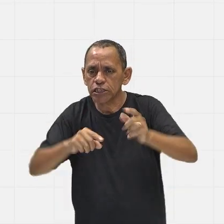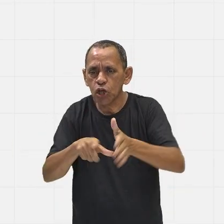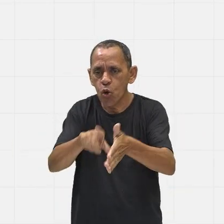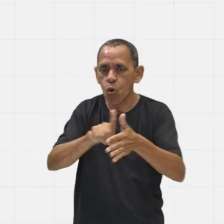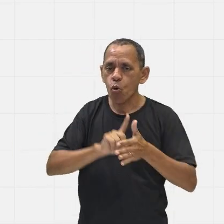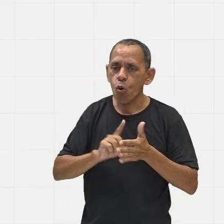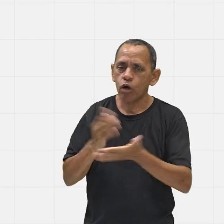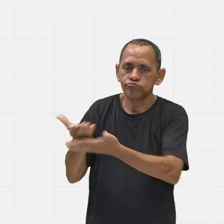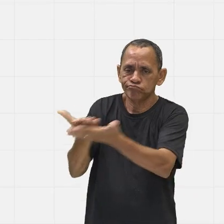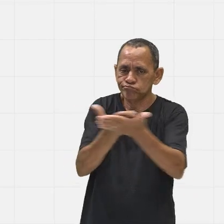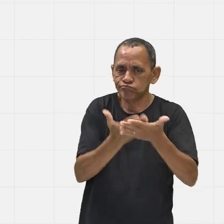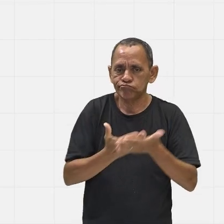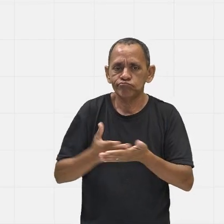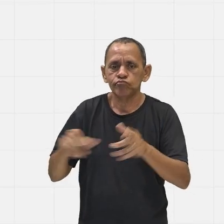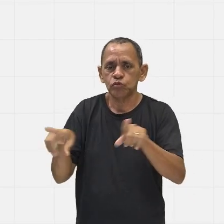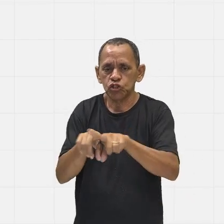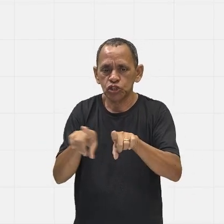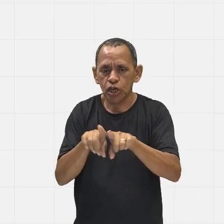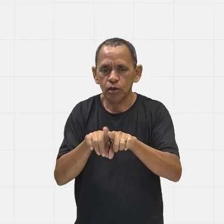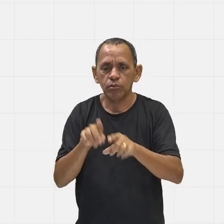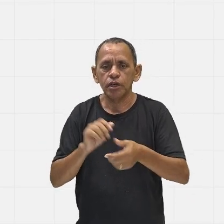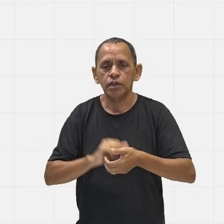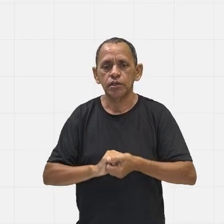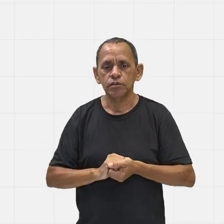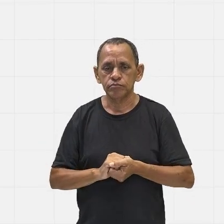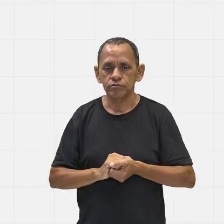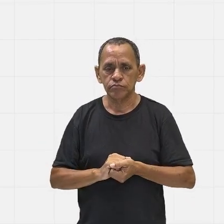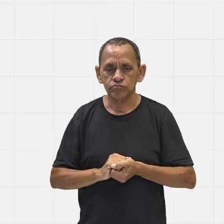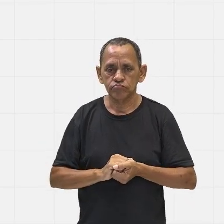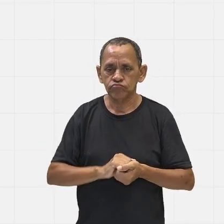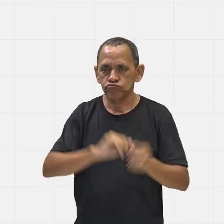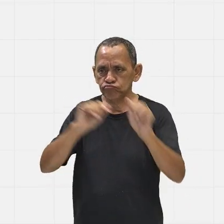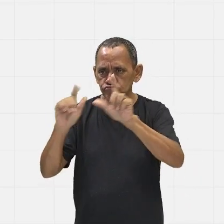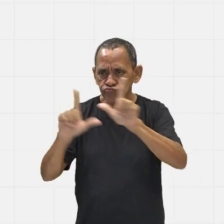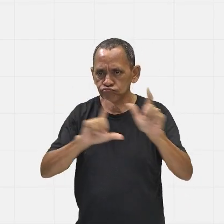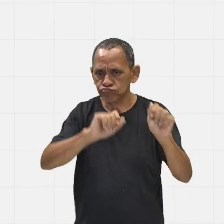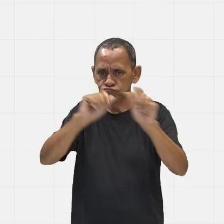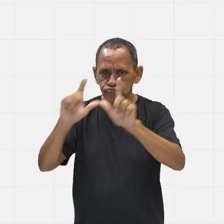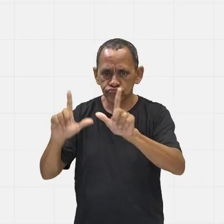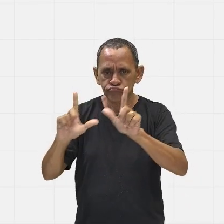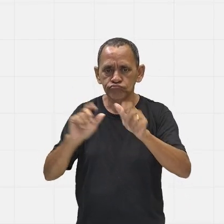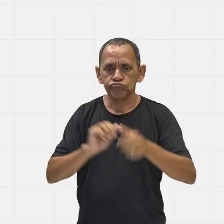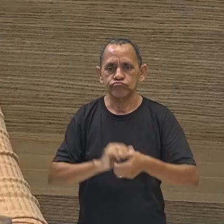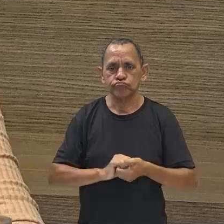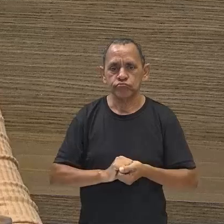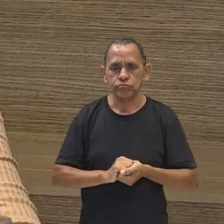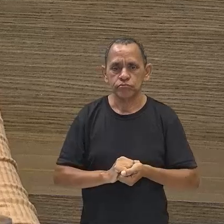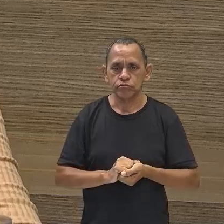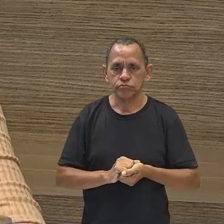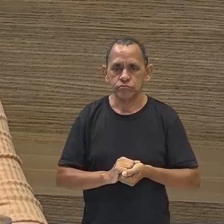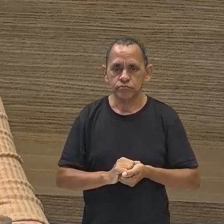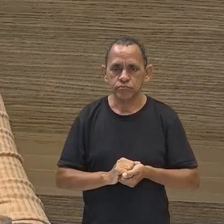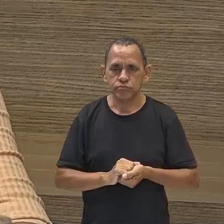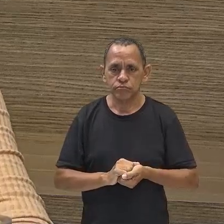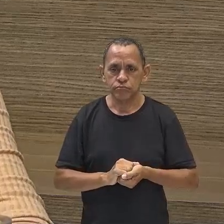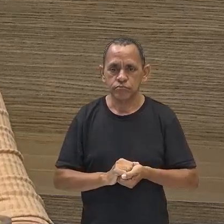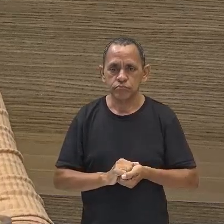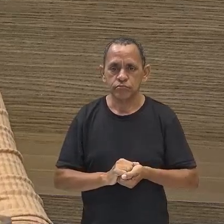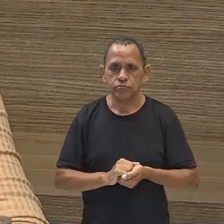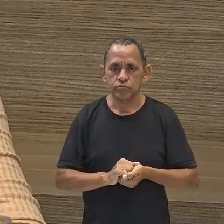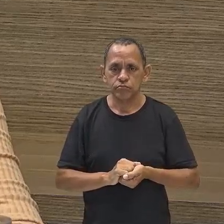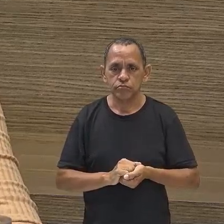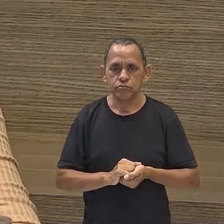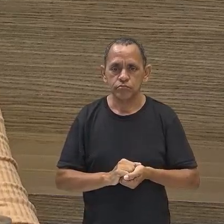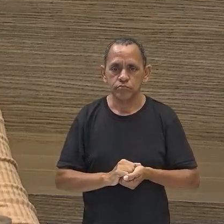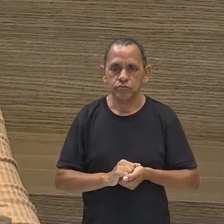tudo, eu trago aqui para vocês algumas telas, só reforçando aqui o que a Dainara e o Júlio falou,